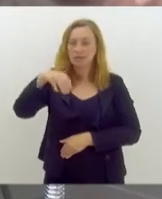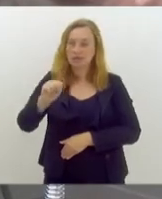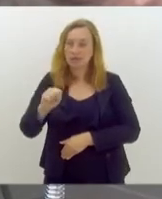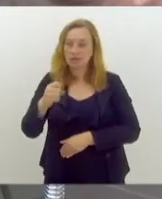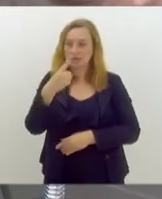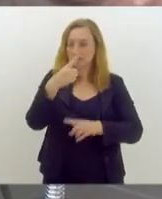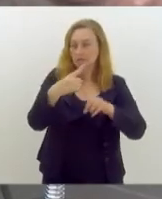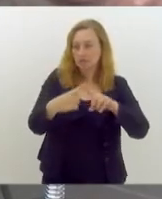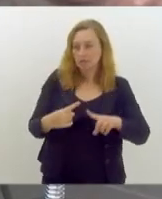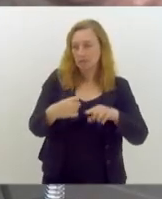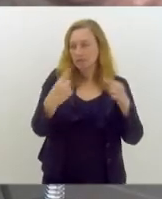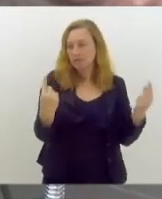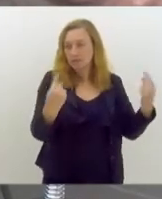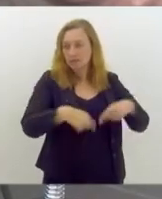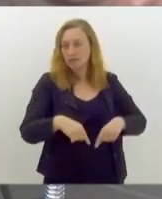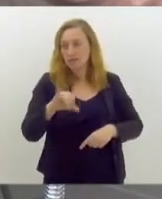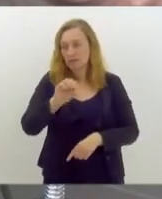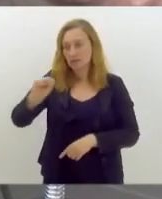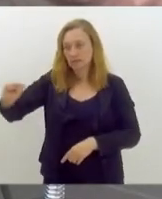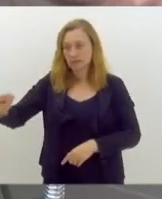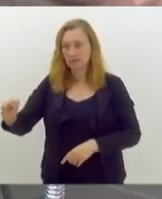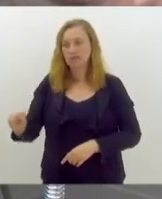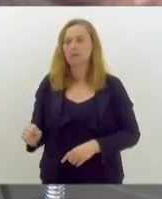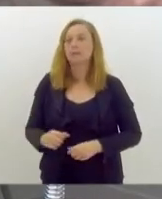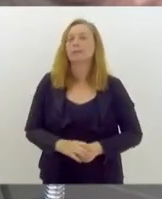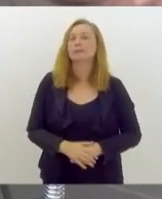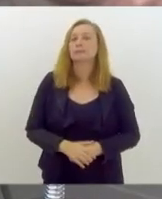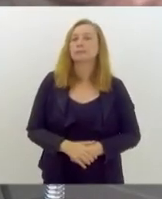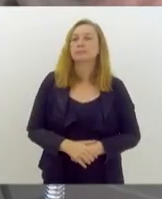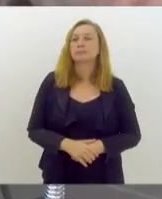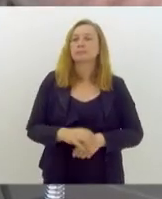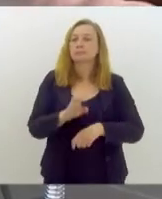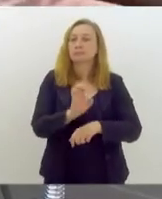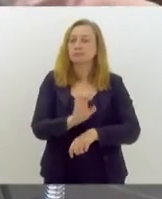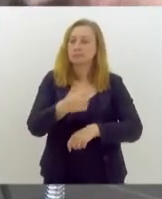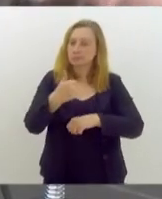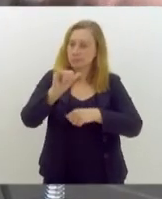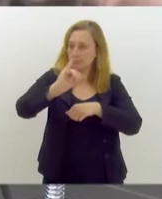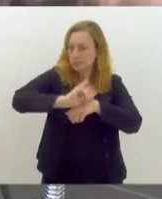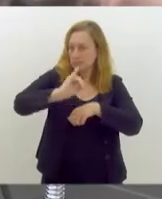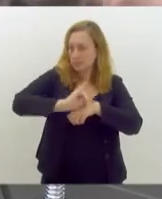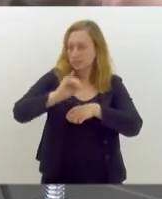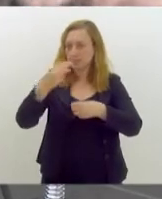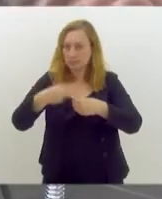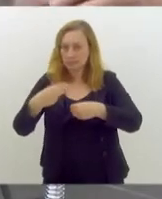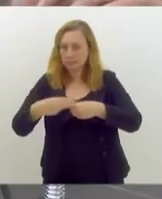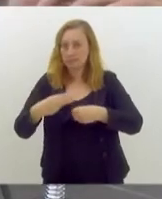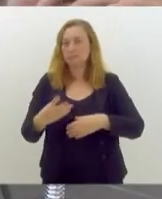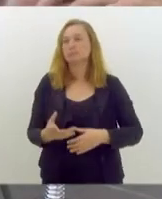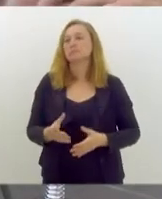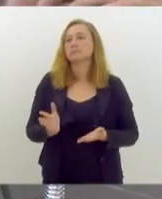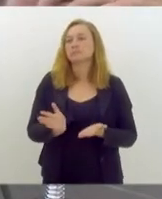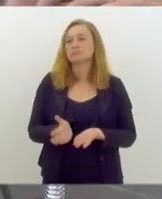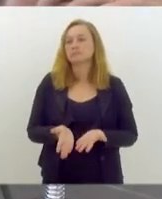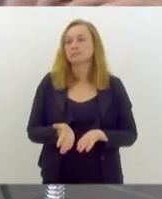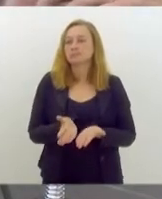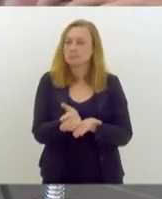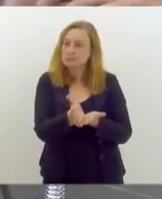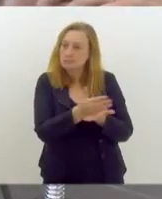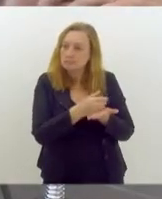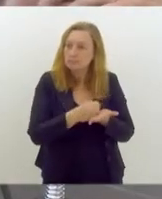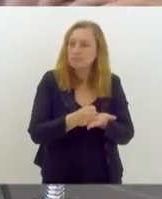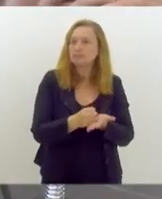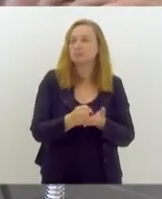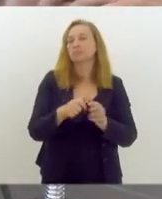e um município o mais relevante em arrecadação e em prestação de